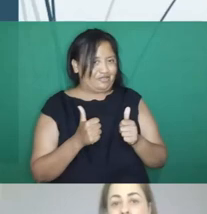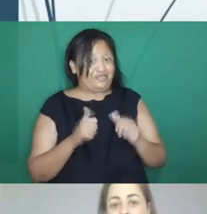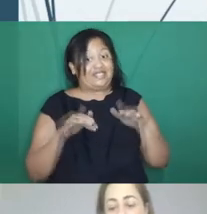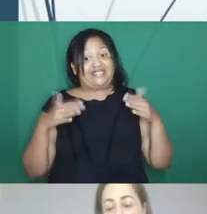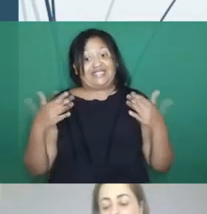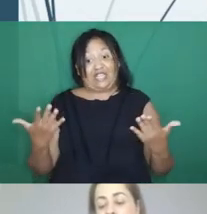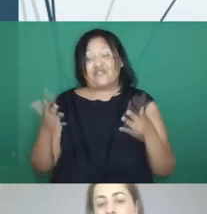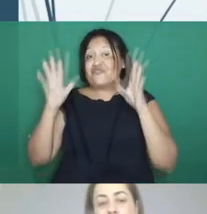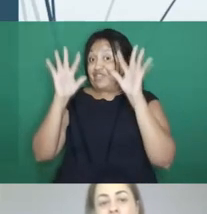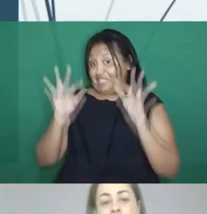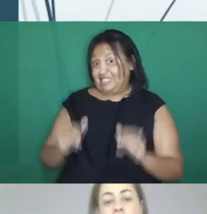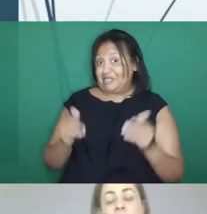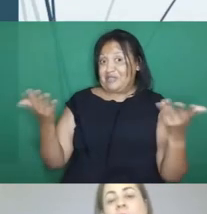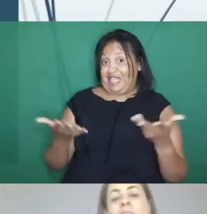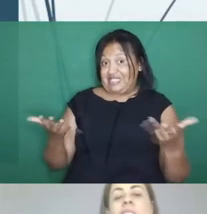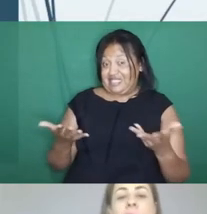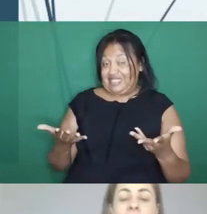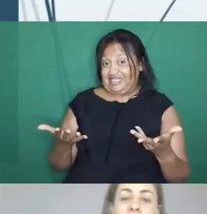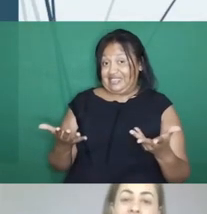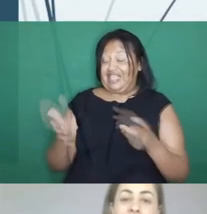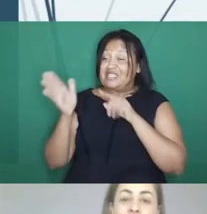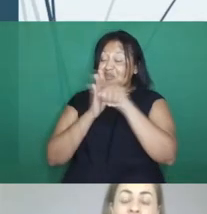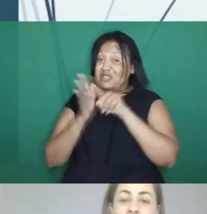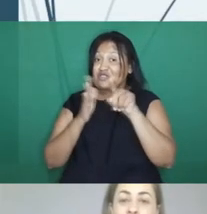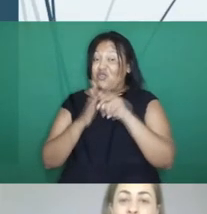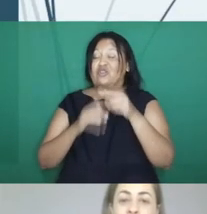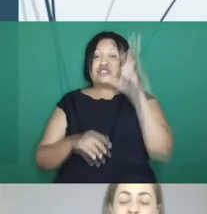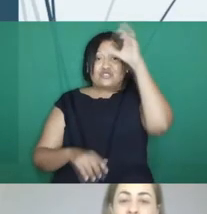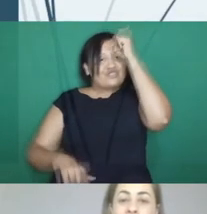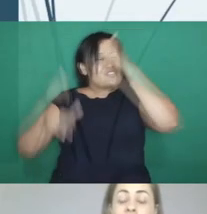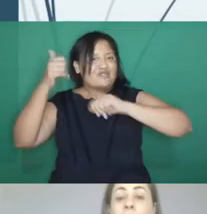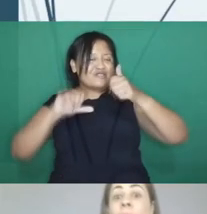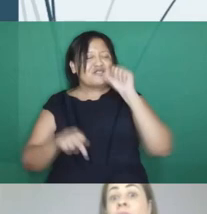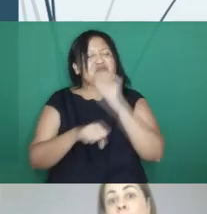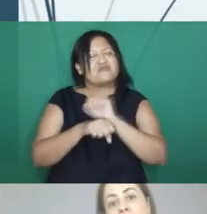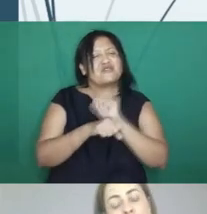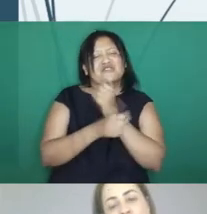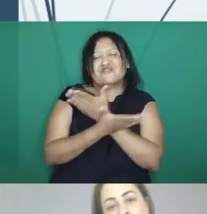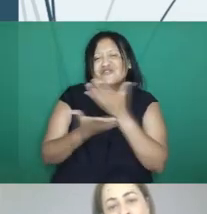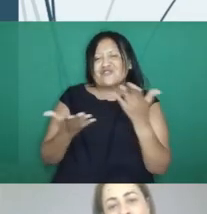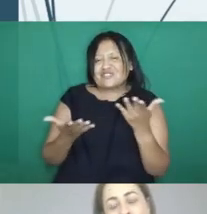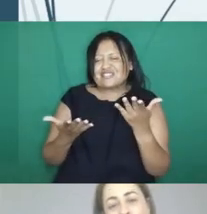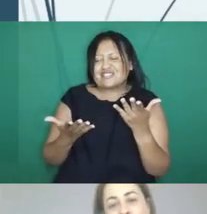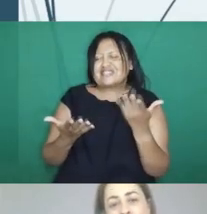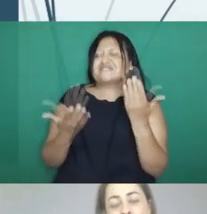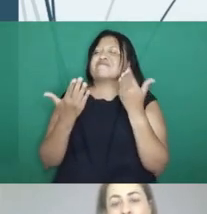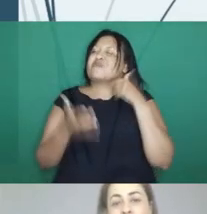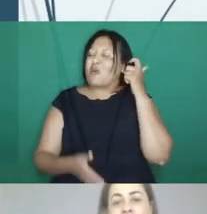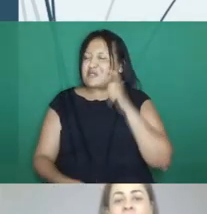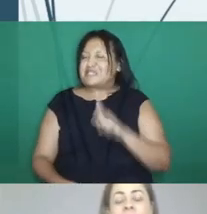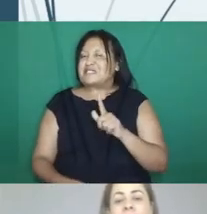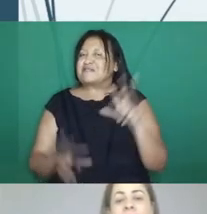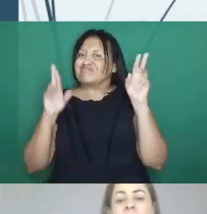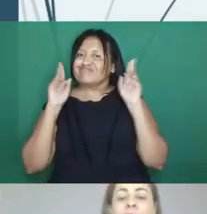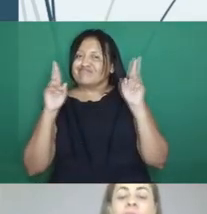Tranquilo então finalizamos aqui a resolução das questões do simulado espero que vocês tenham saído bem na prova